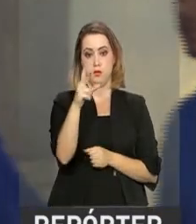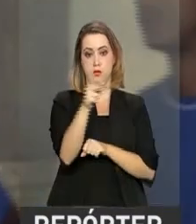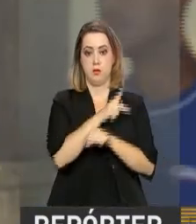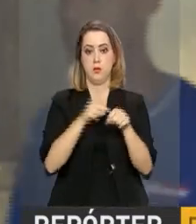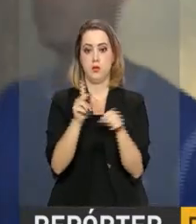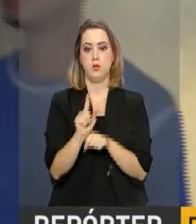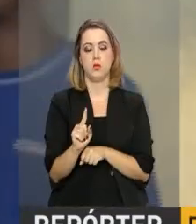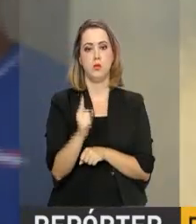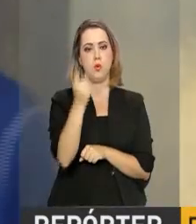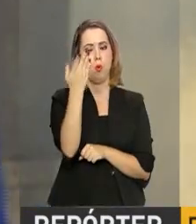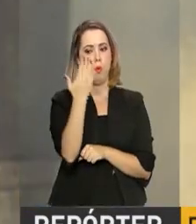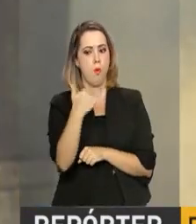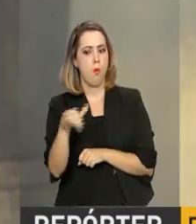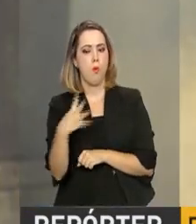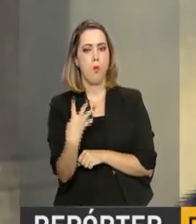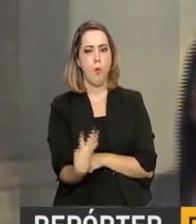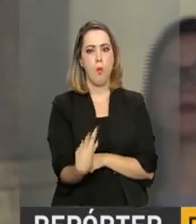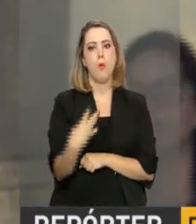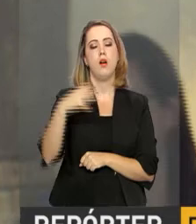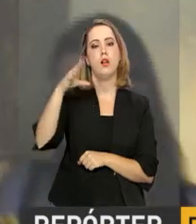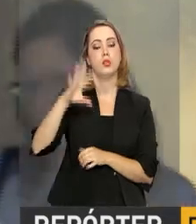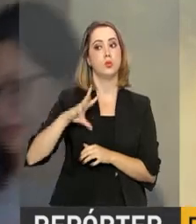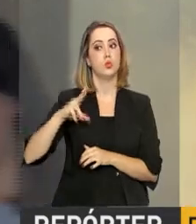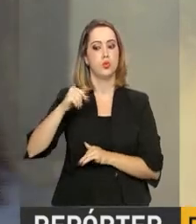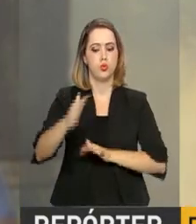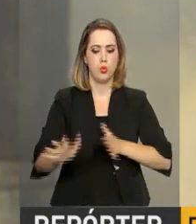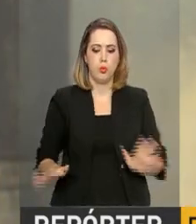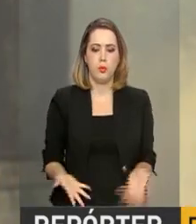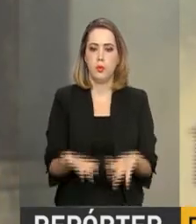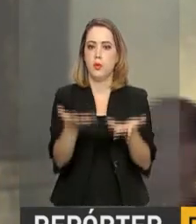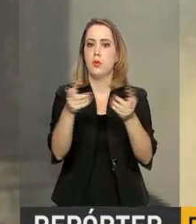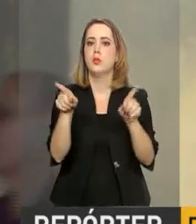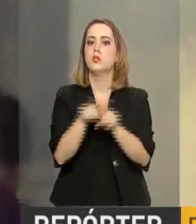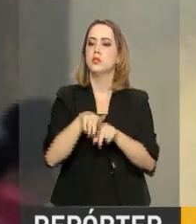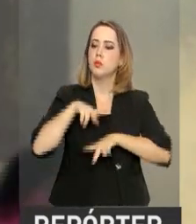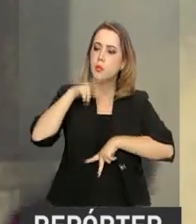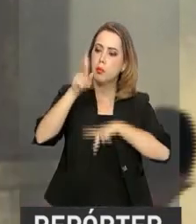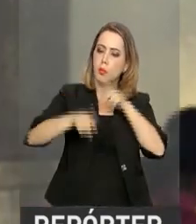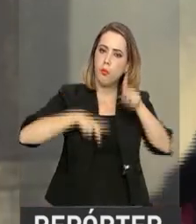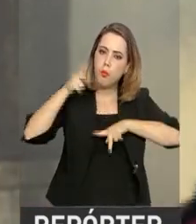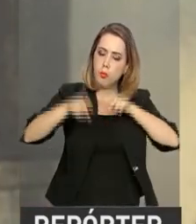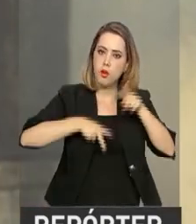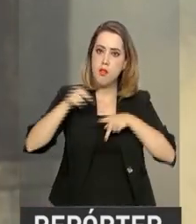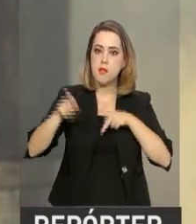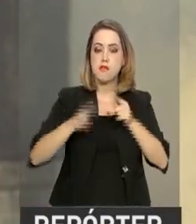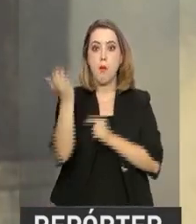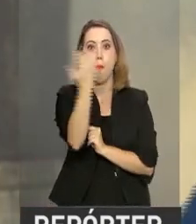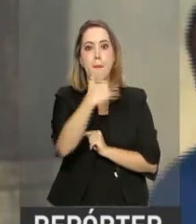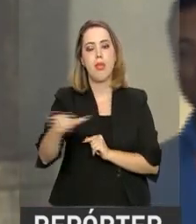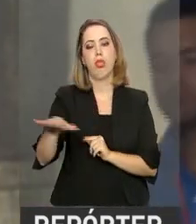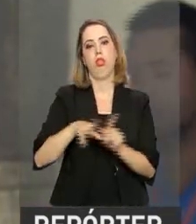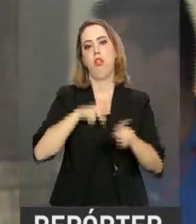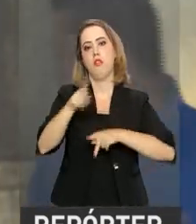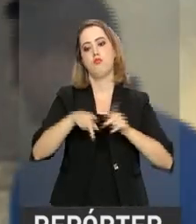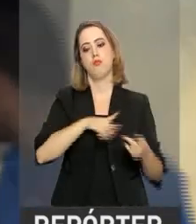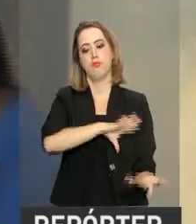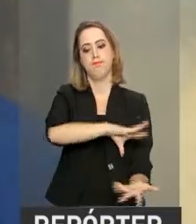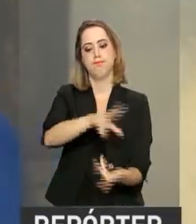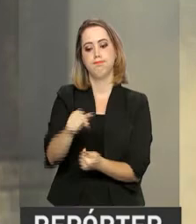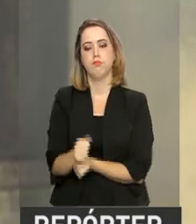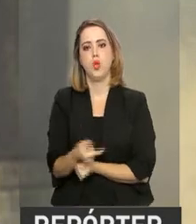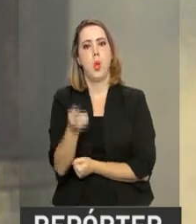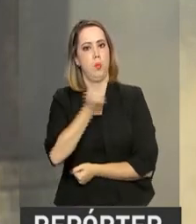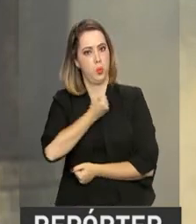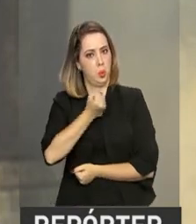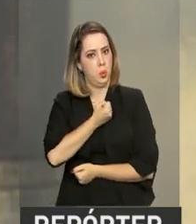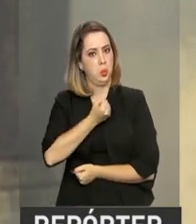reúnem 14 da produção e do território do planeta e mais da metade da população mundial com esses números de